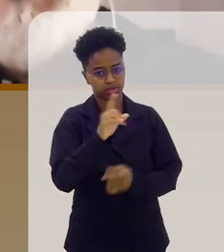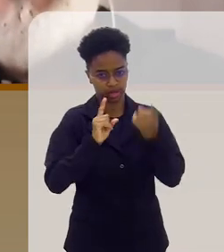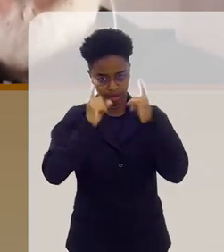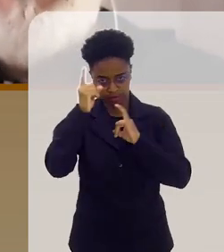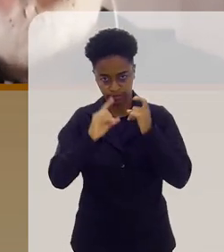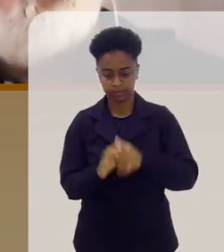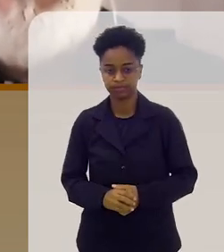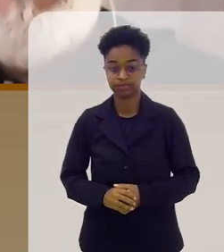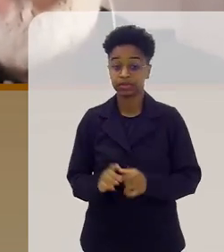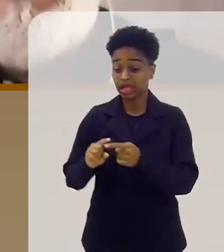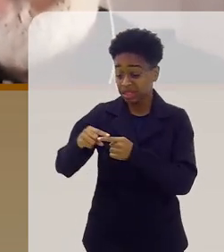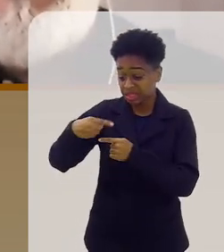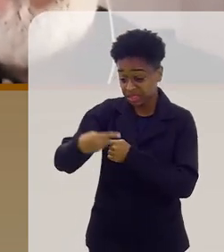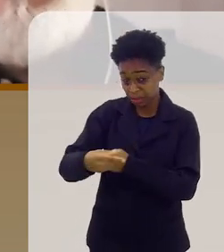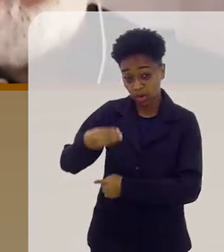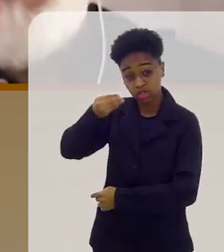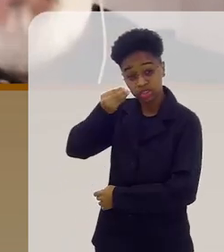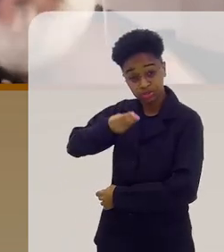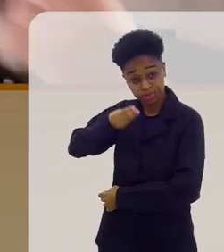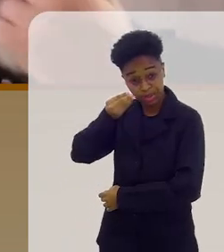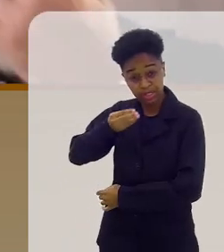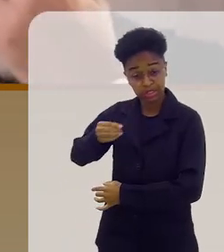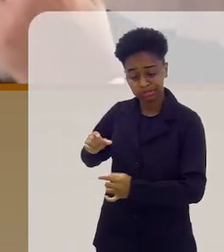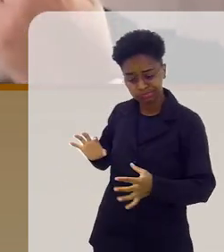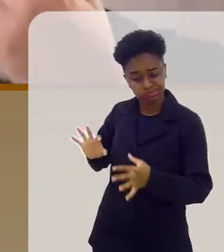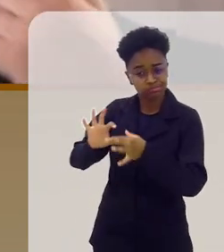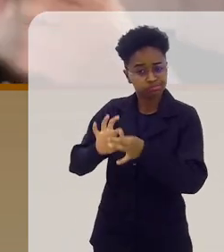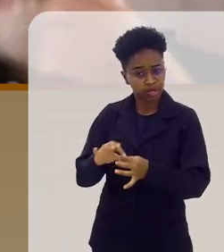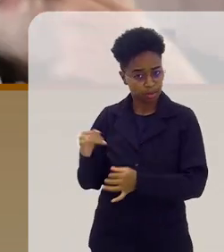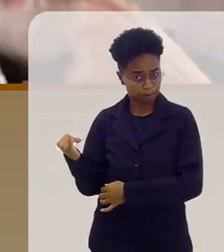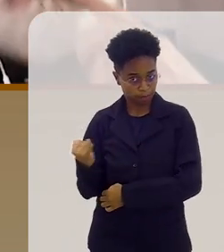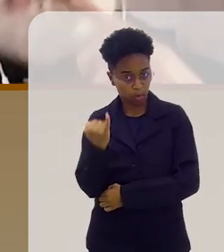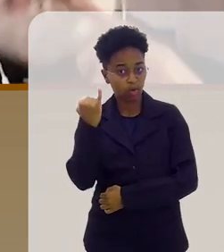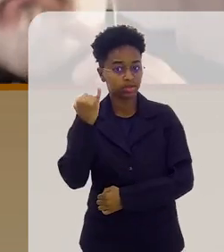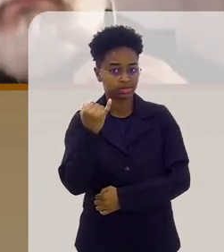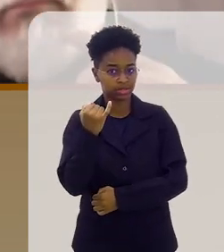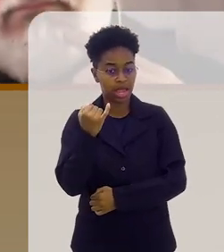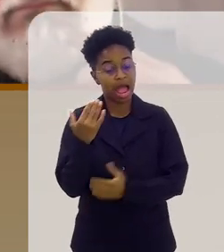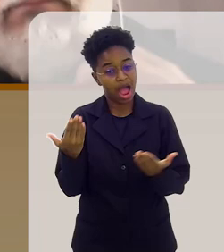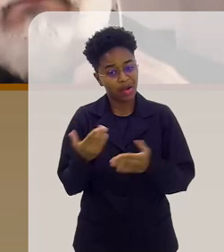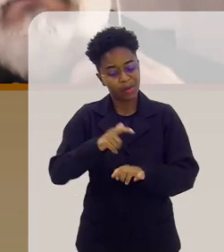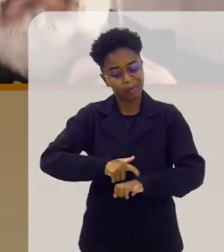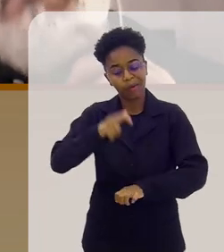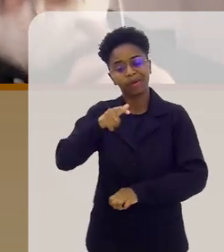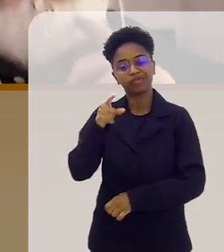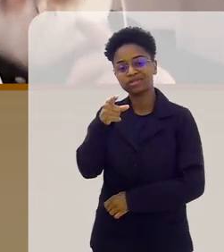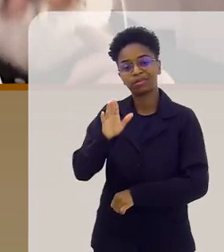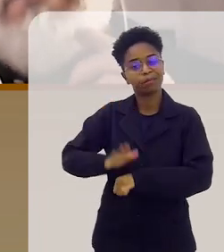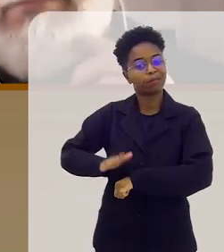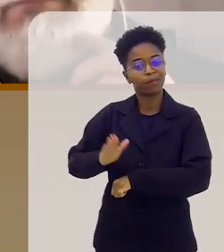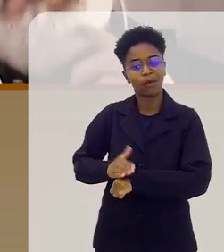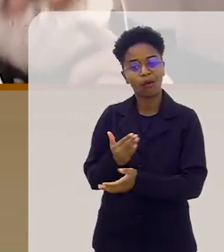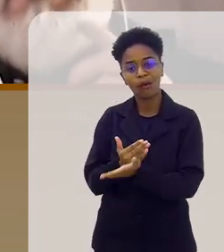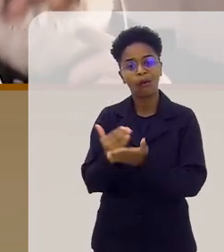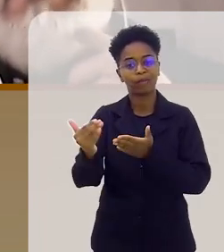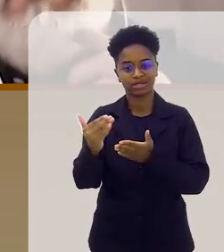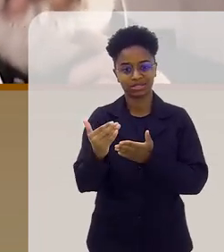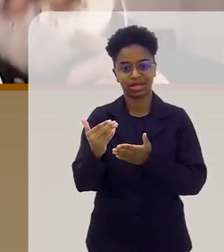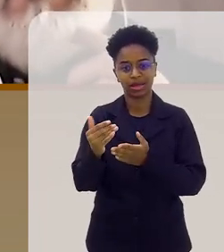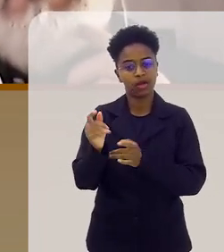Carioca. E depois dessa experiência toda que você teve, parcerias importantes, né? Era hora de você